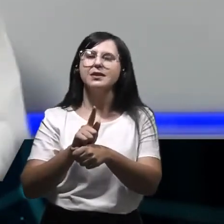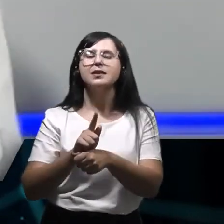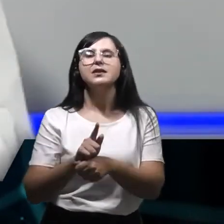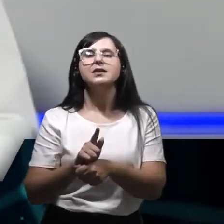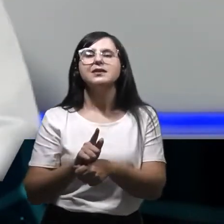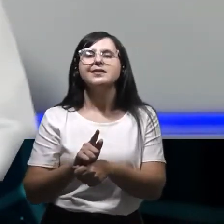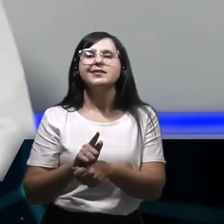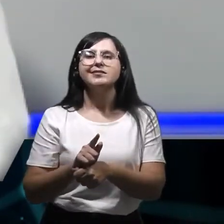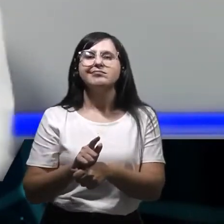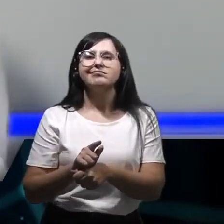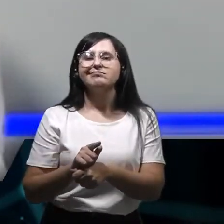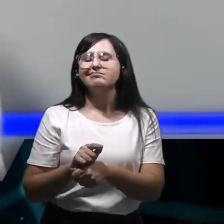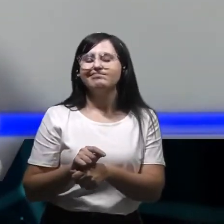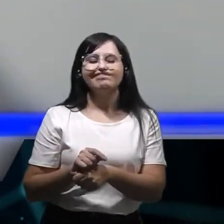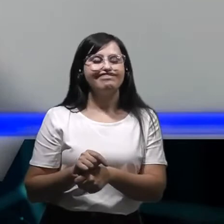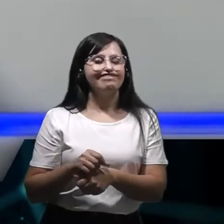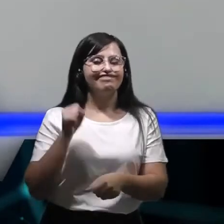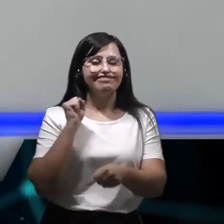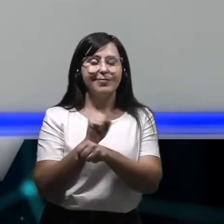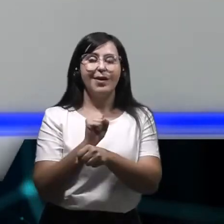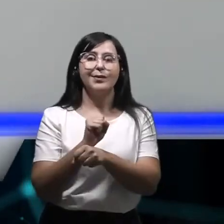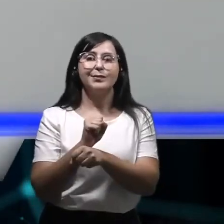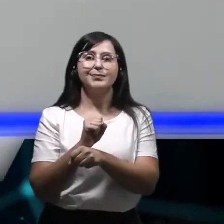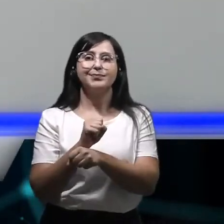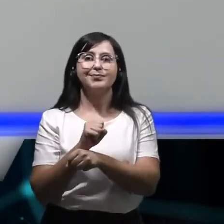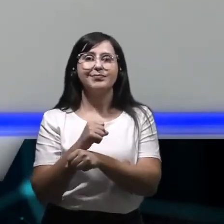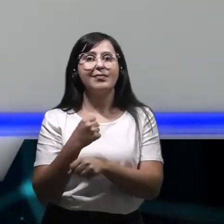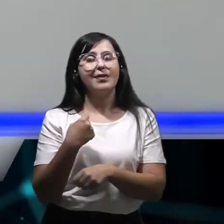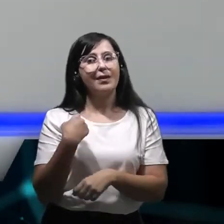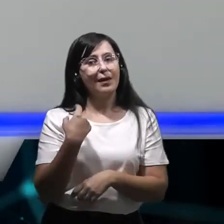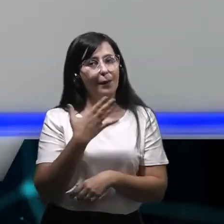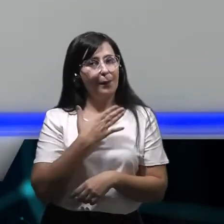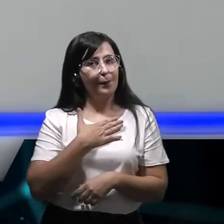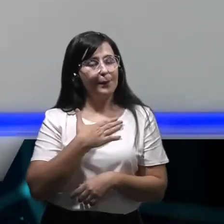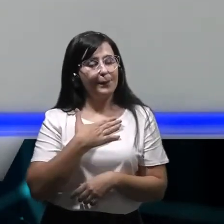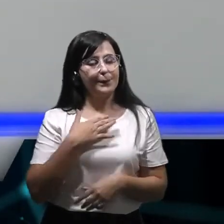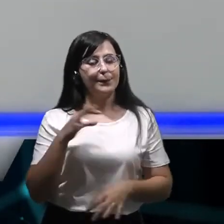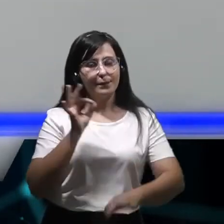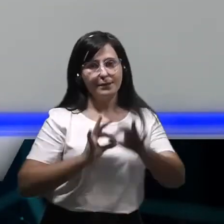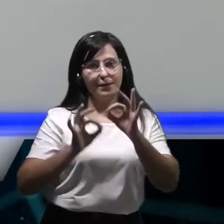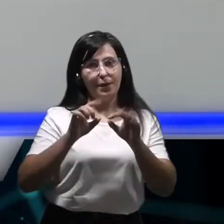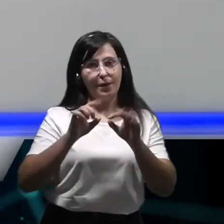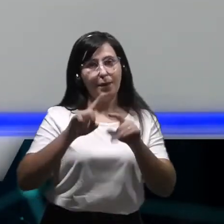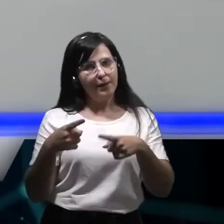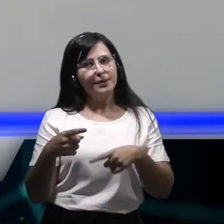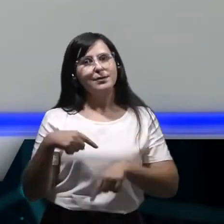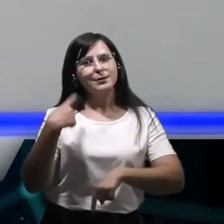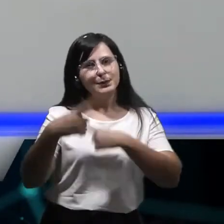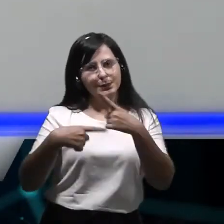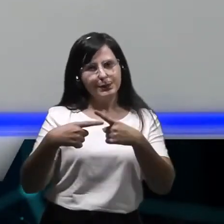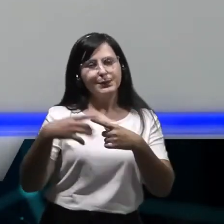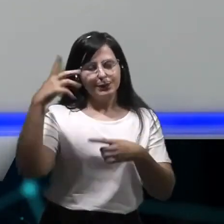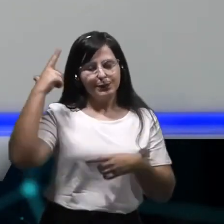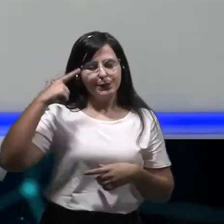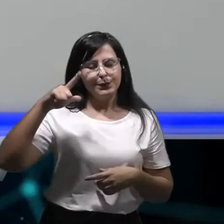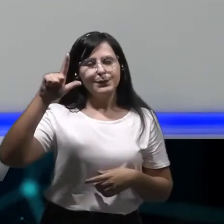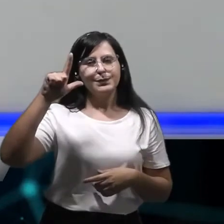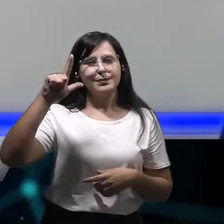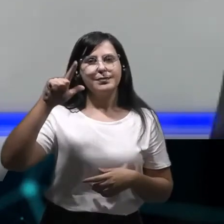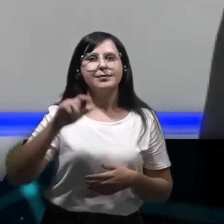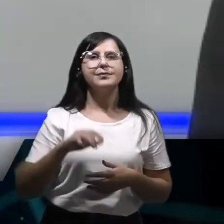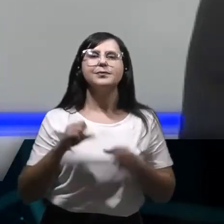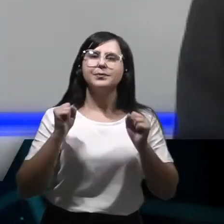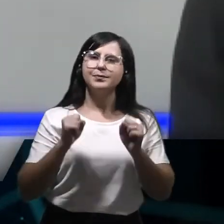tem todas as licenças, tanto a licença ambiental como da prefeitura e federais. Né? Mas você